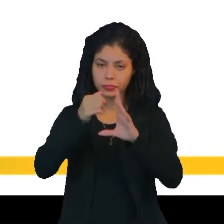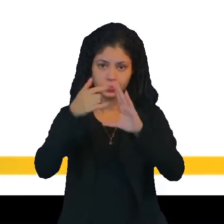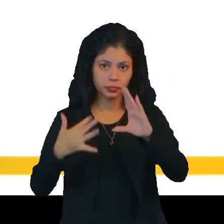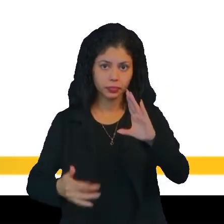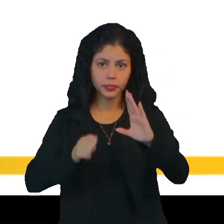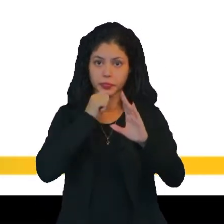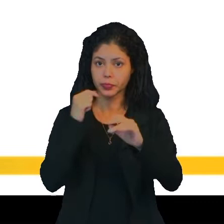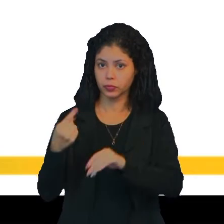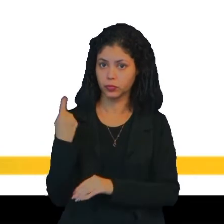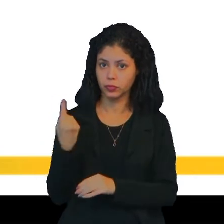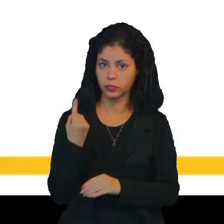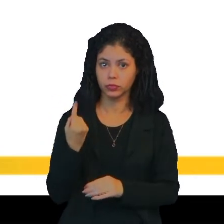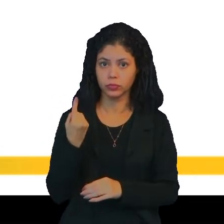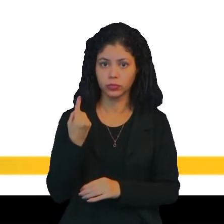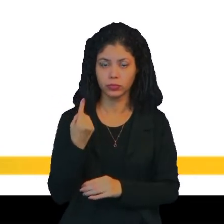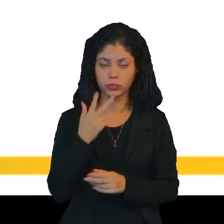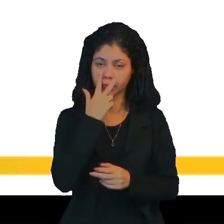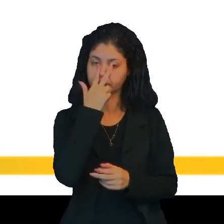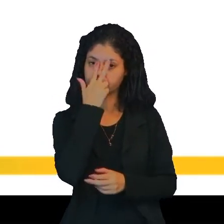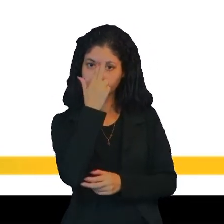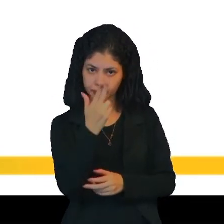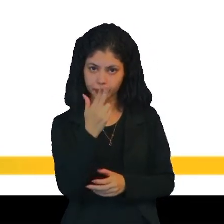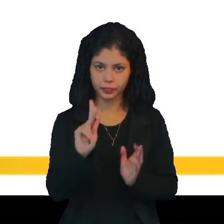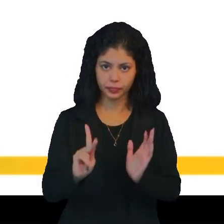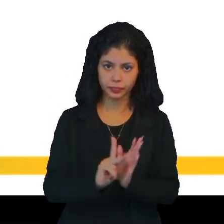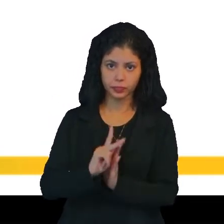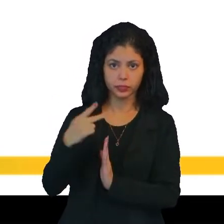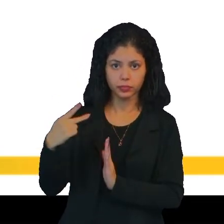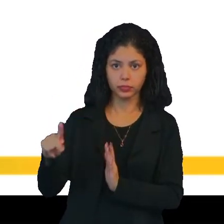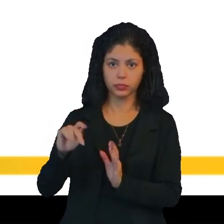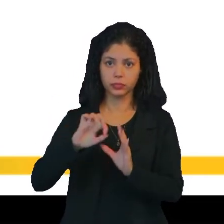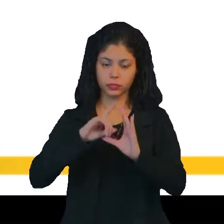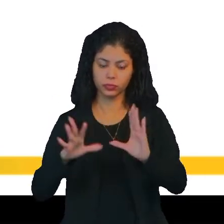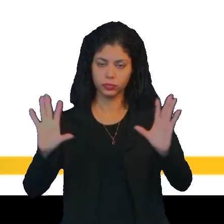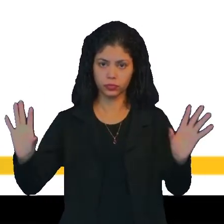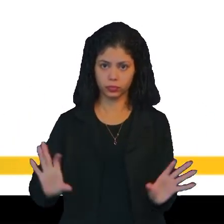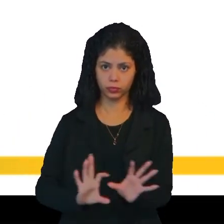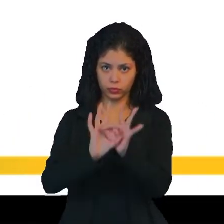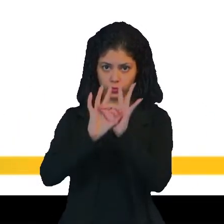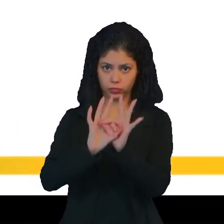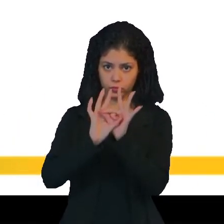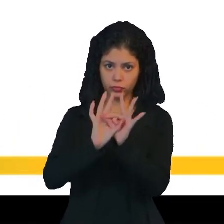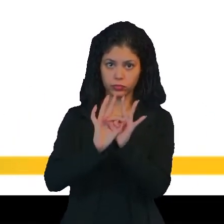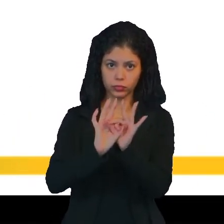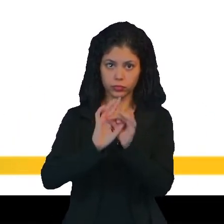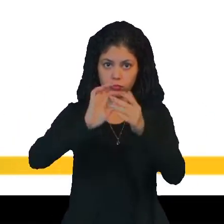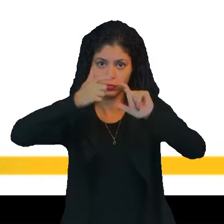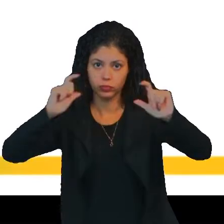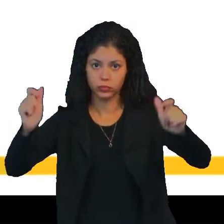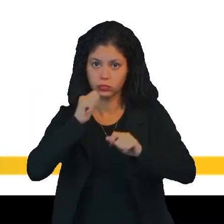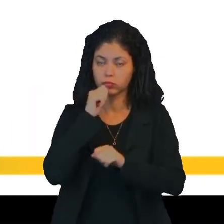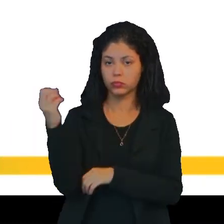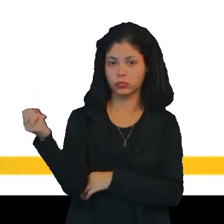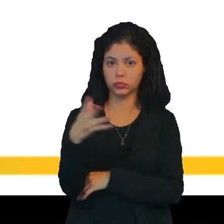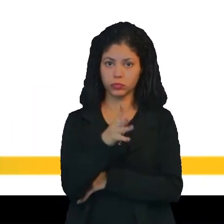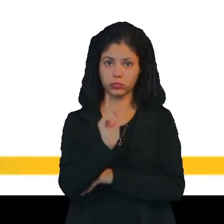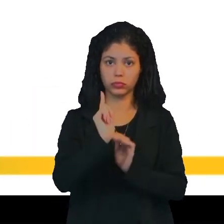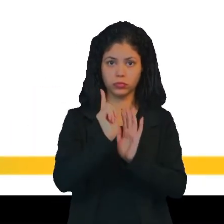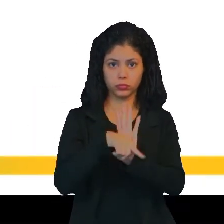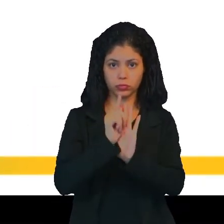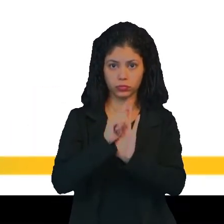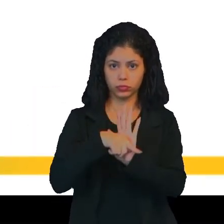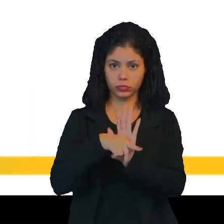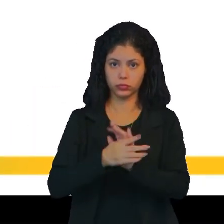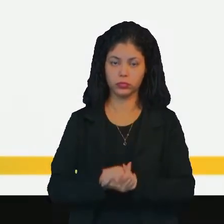espécies apresentam muitas semelhanças entre si, elas são reunidas em um grupo mais abrangente, formando uma nova categoria chamada